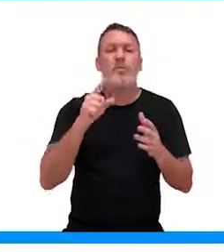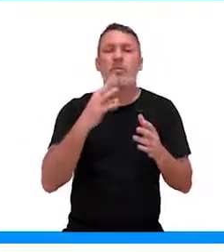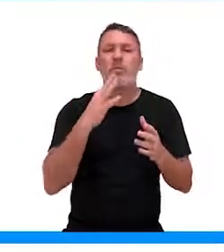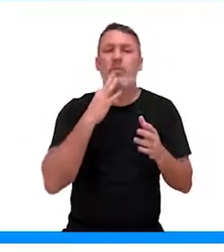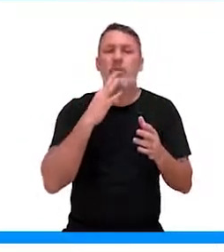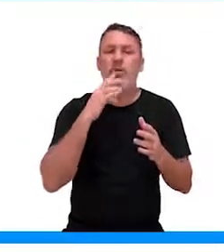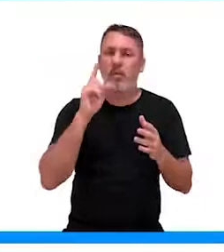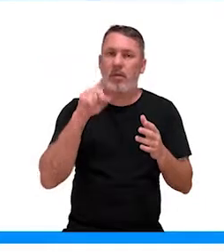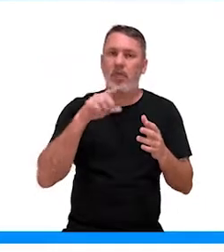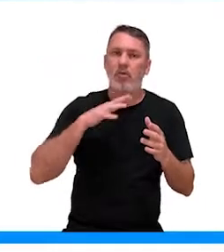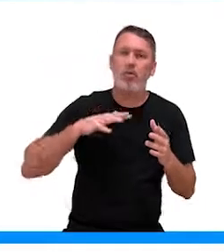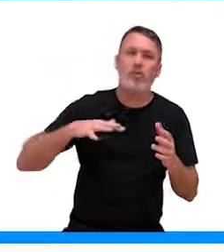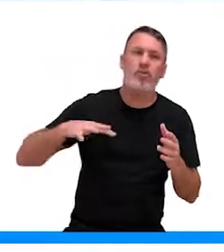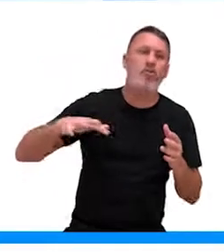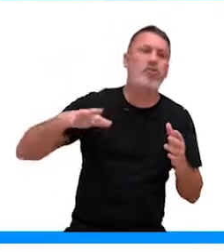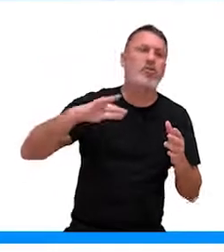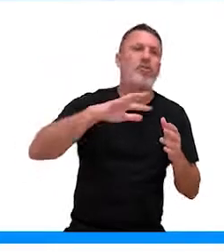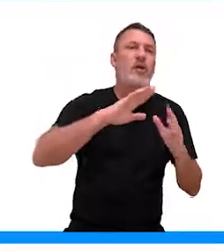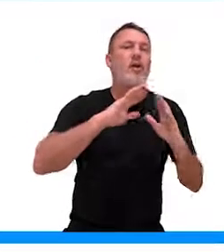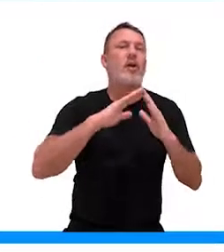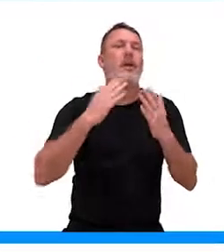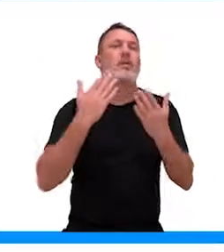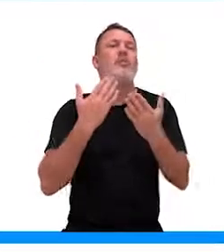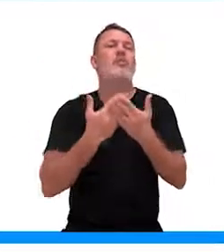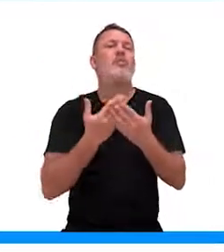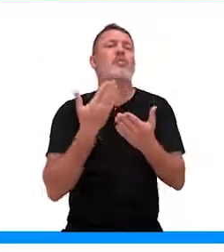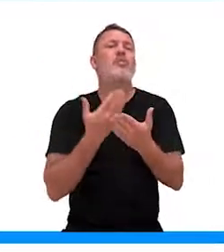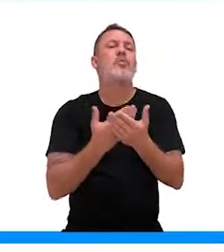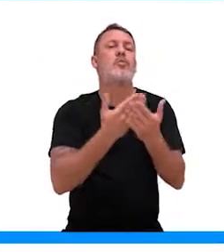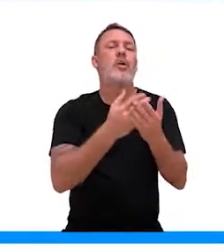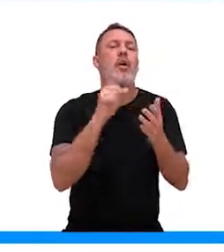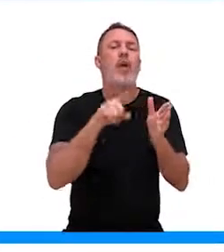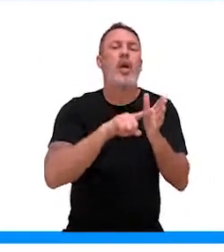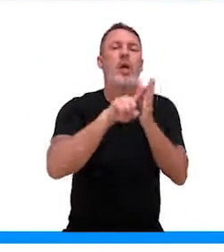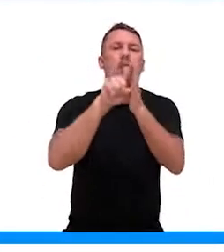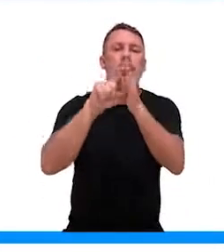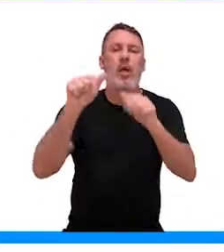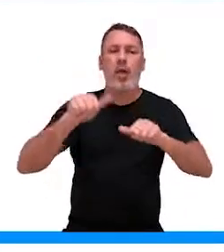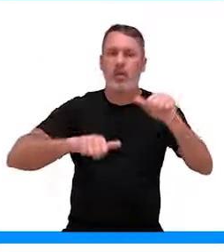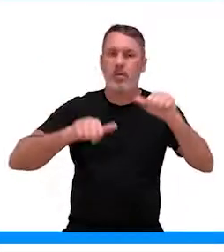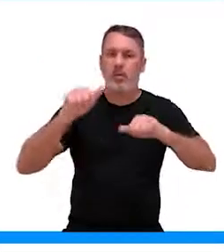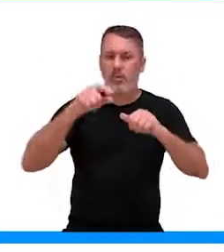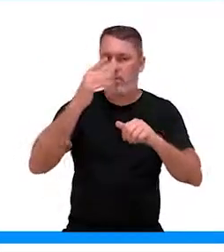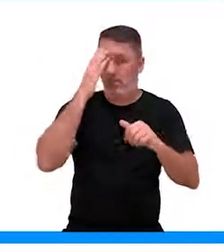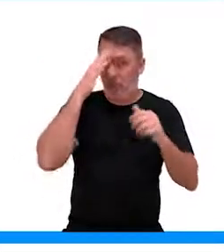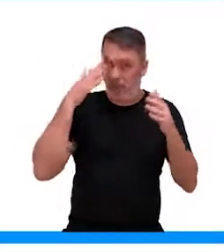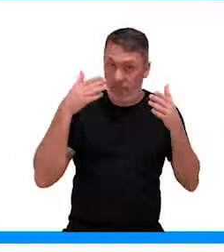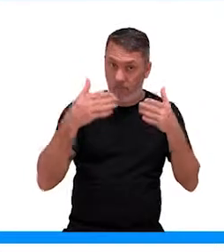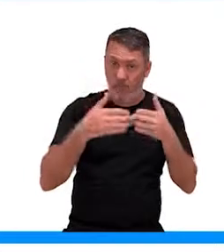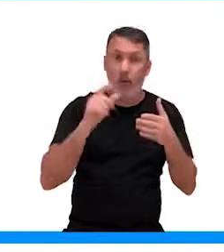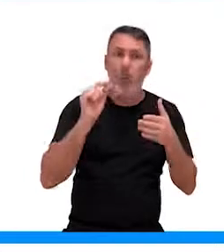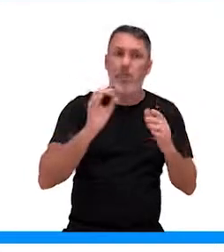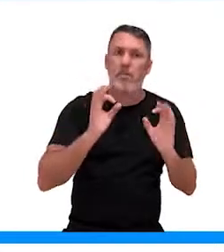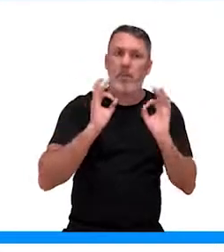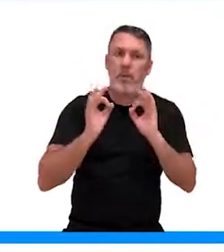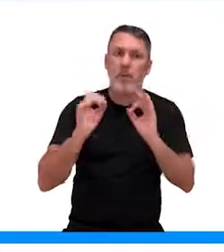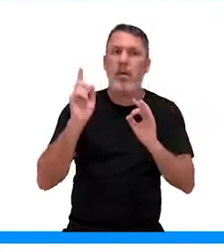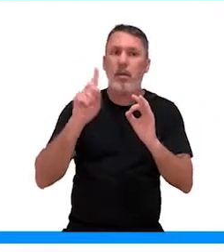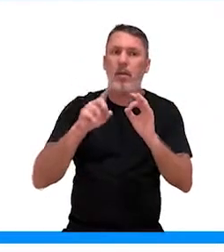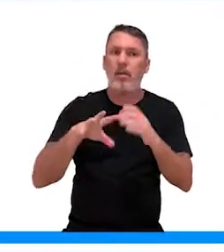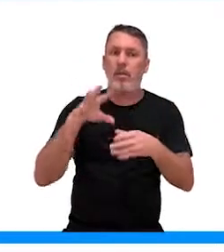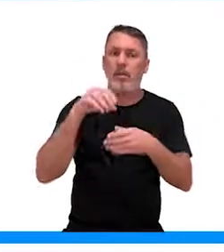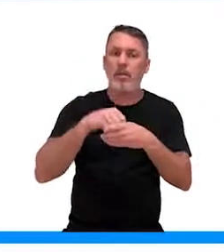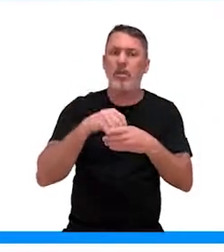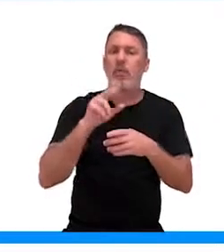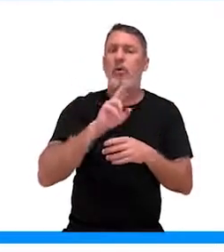nosso campo de estudo. A nossa área de análise, o âmbito que nós iremos focar, que é justamente